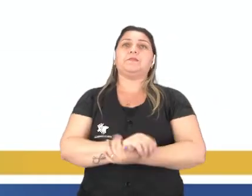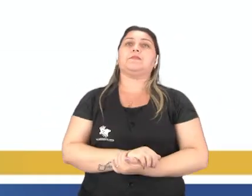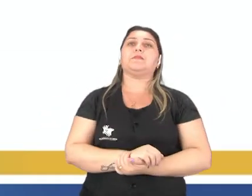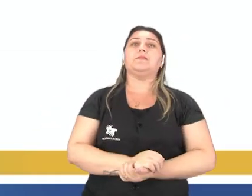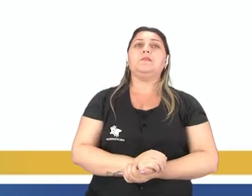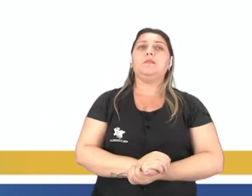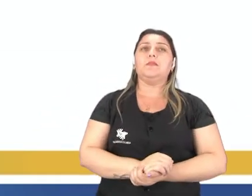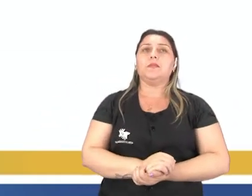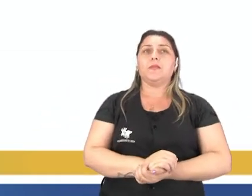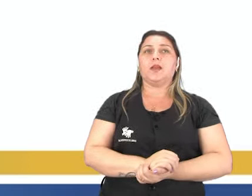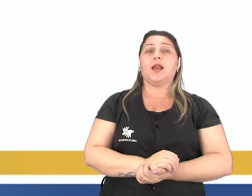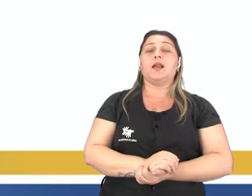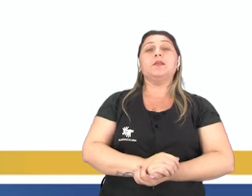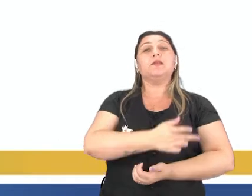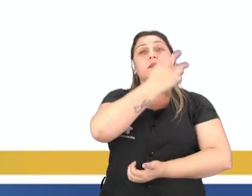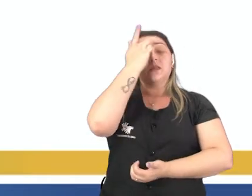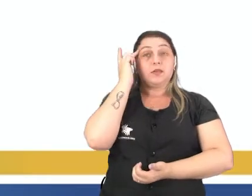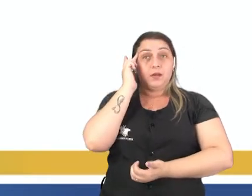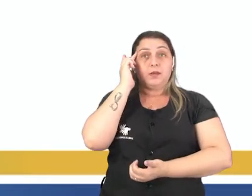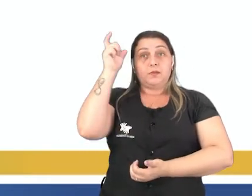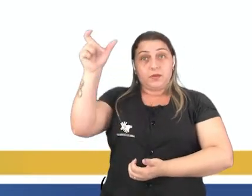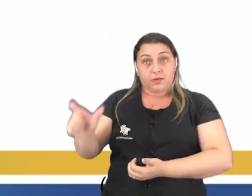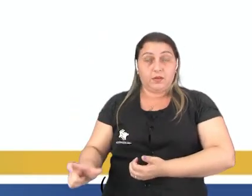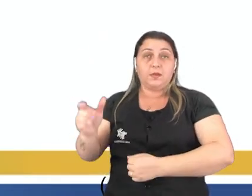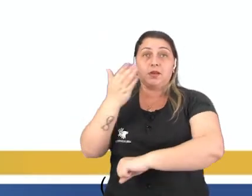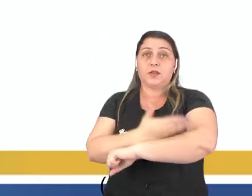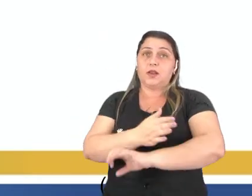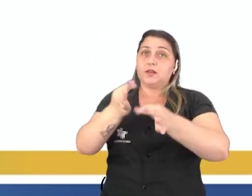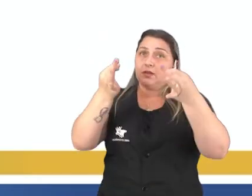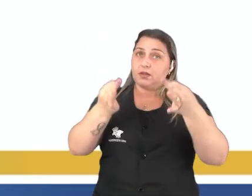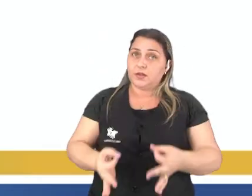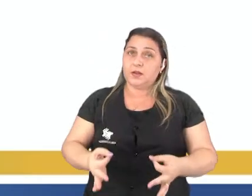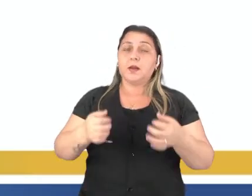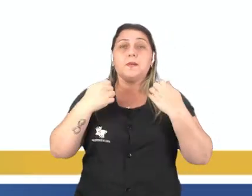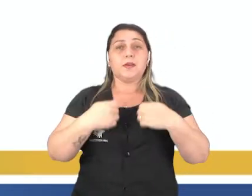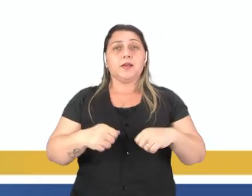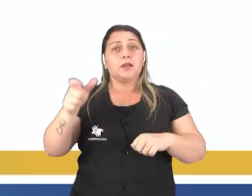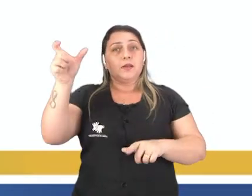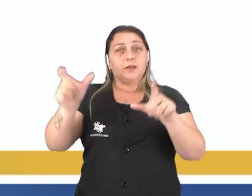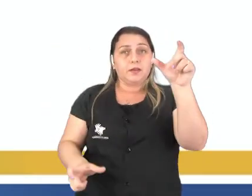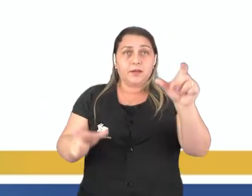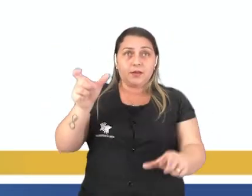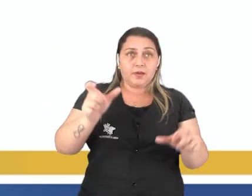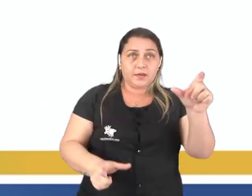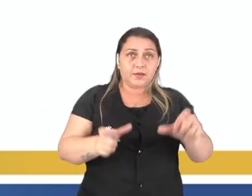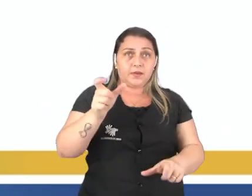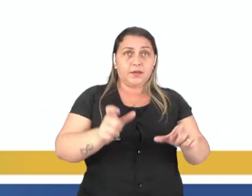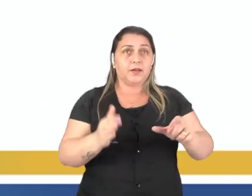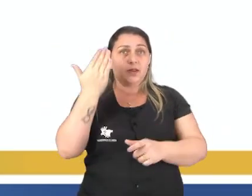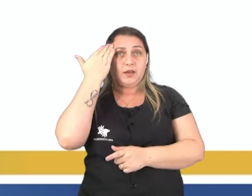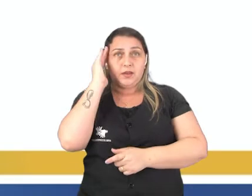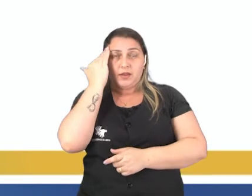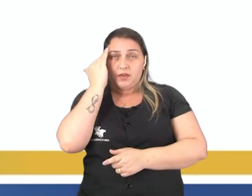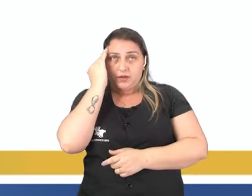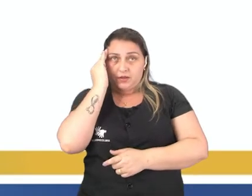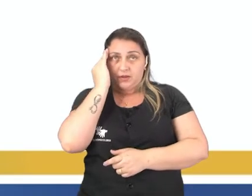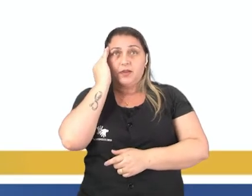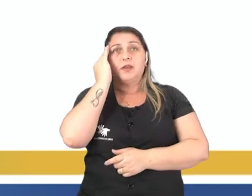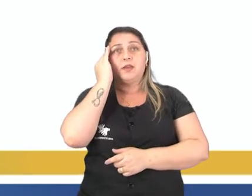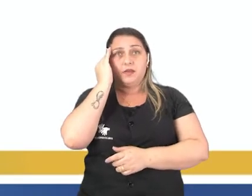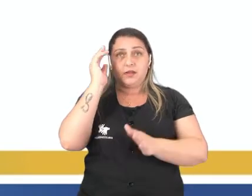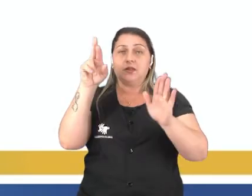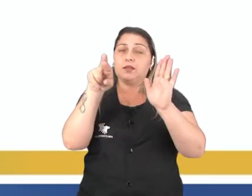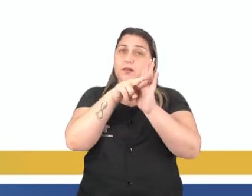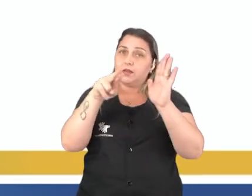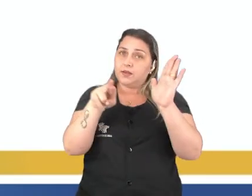né? Contudo, para ser praticado corretamente, é necessário que seus atletas compreendam e